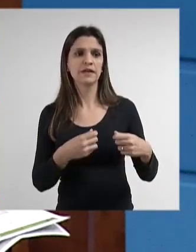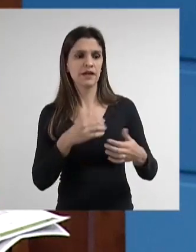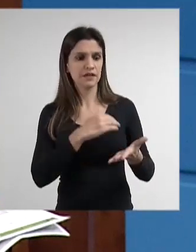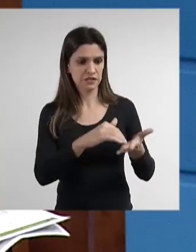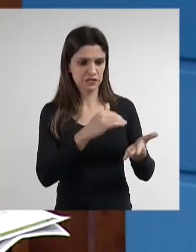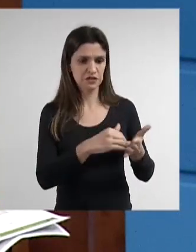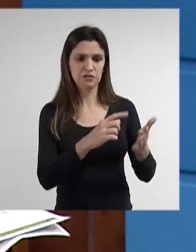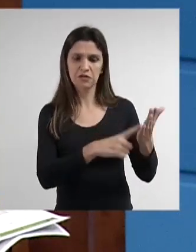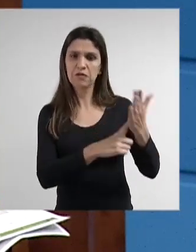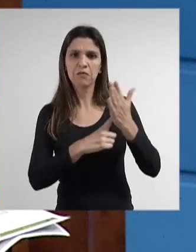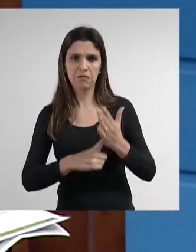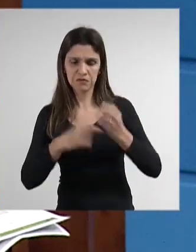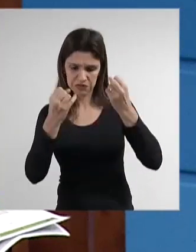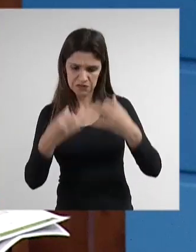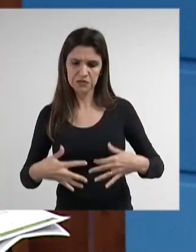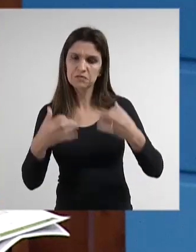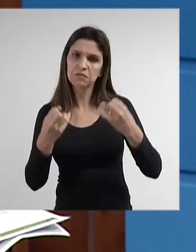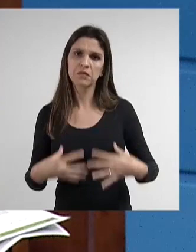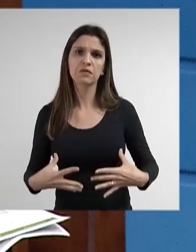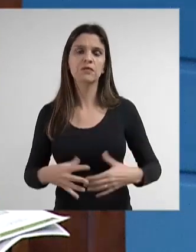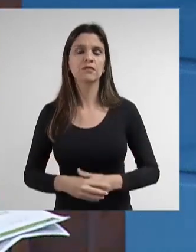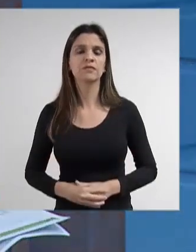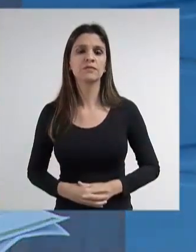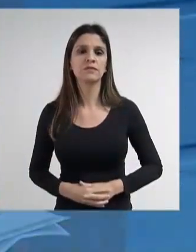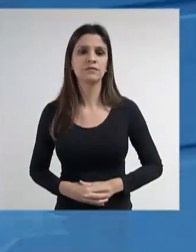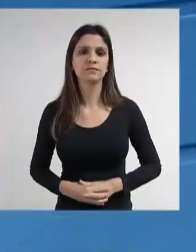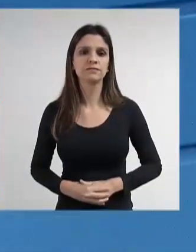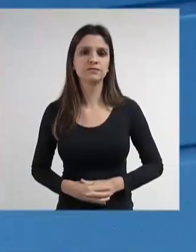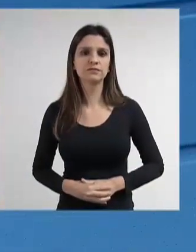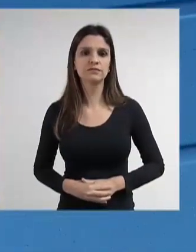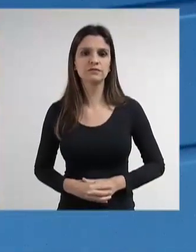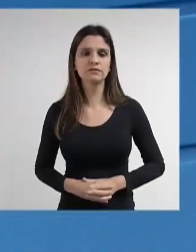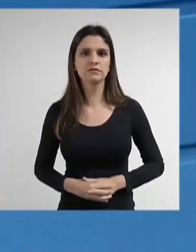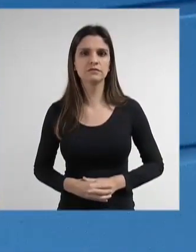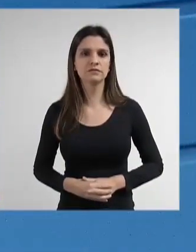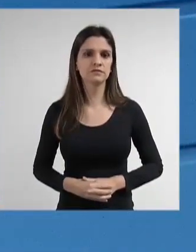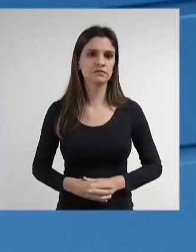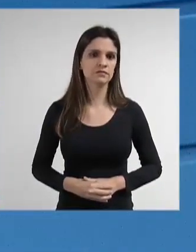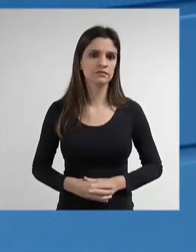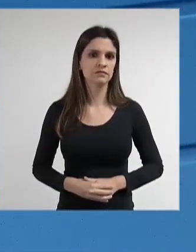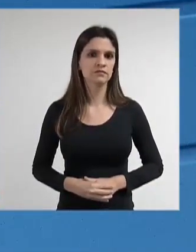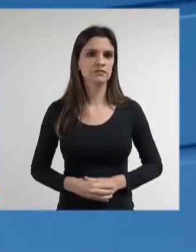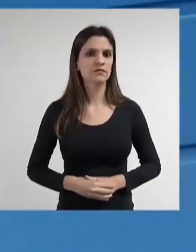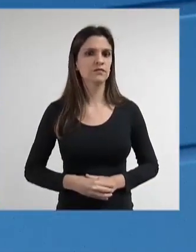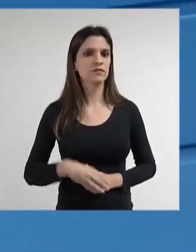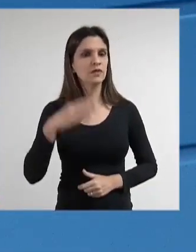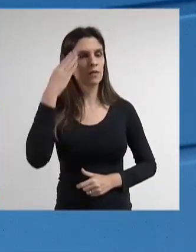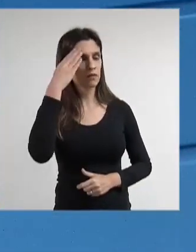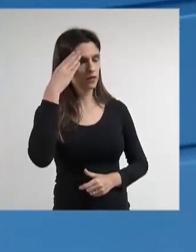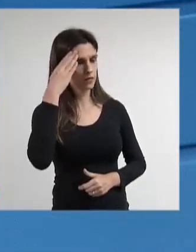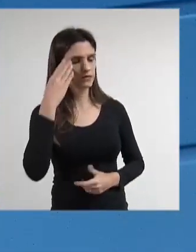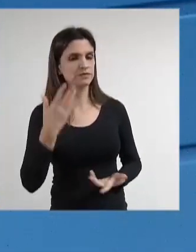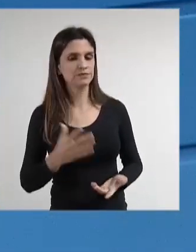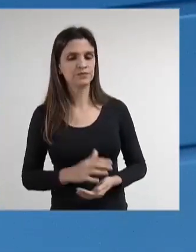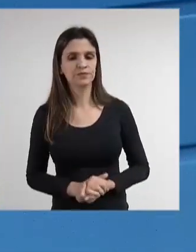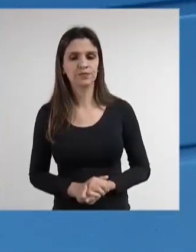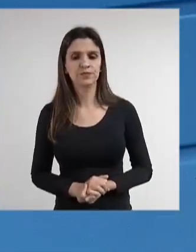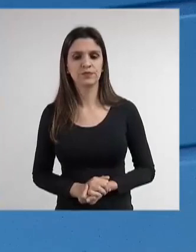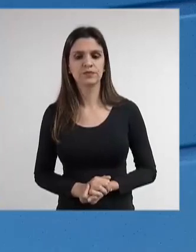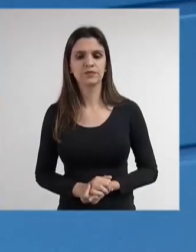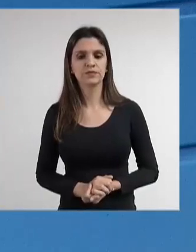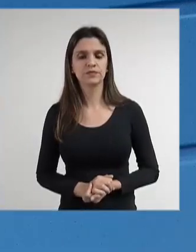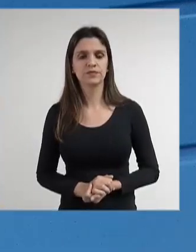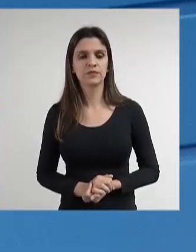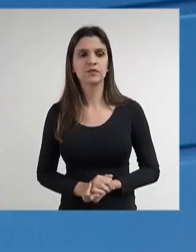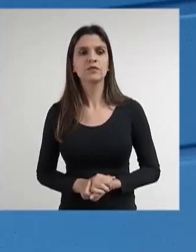aconteceu. Concedo uma parte a Vossa Excelência. Deputado Pedro Kemp, eu agradeço pela concessão do à